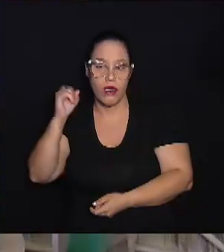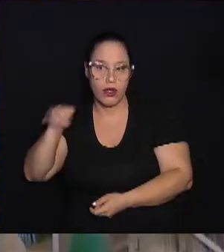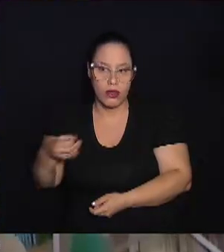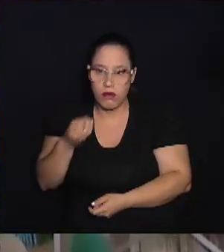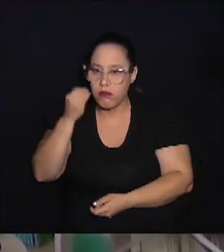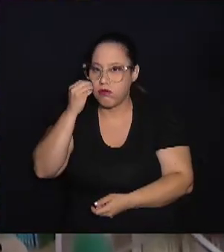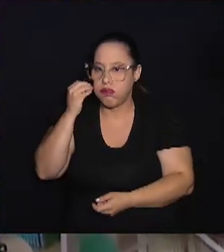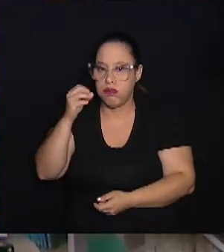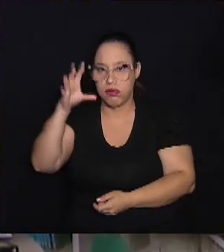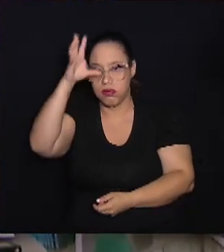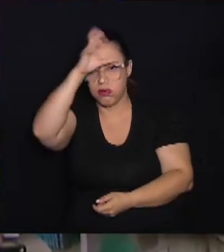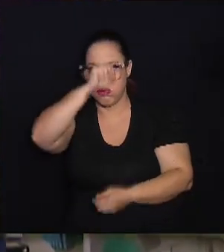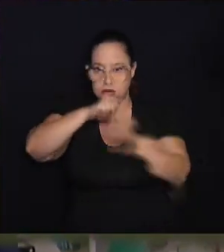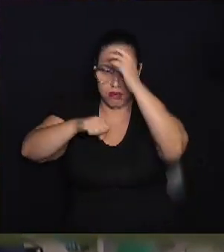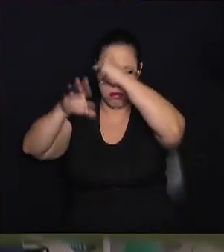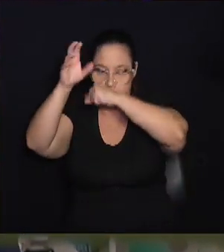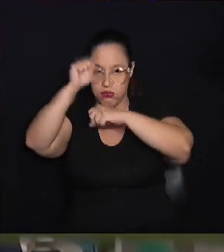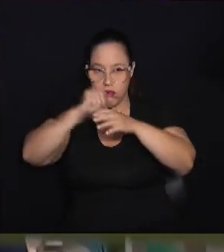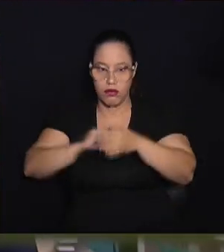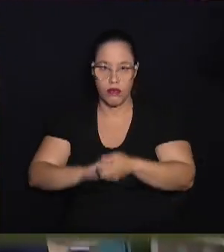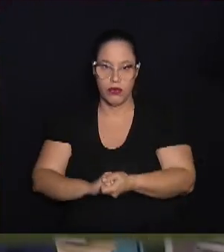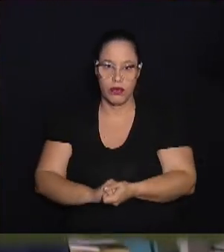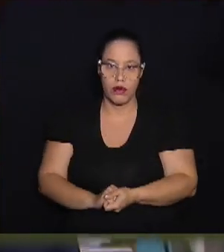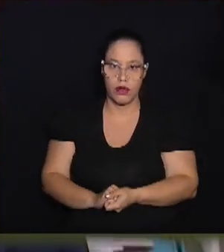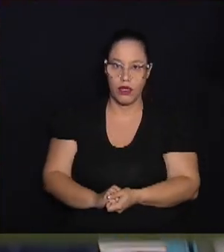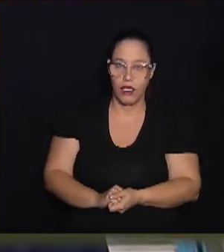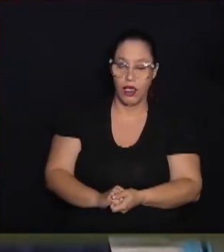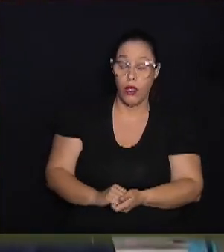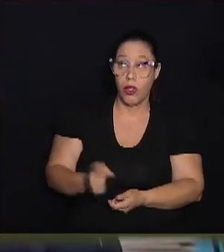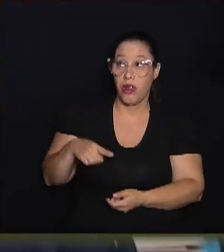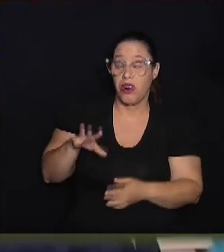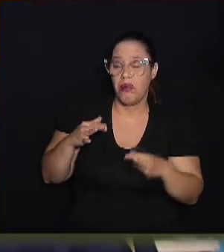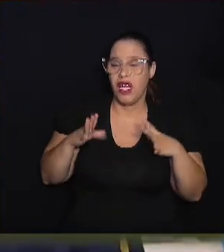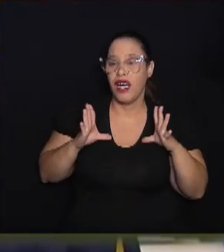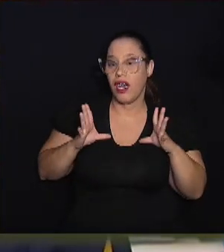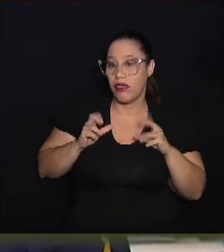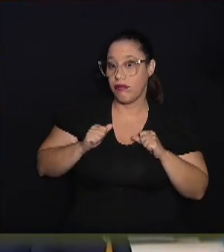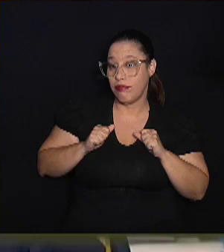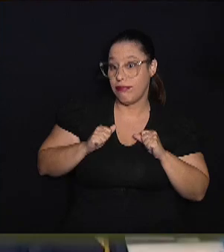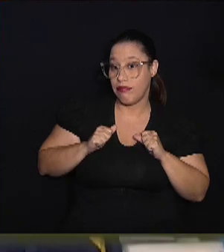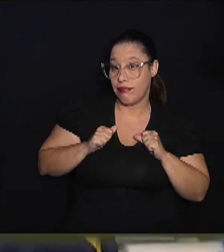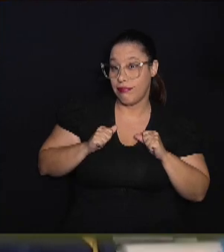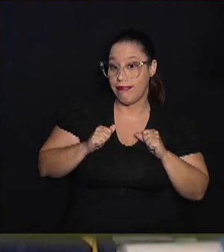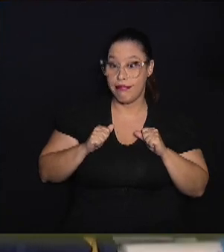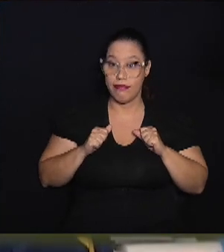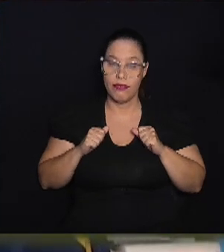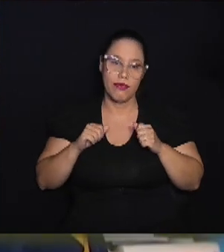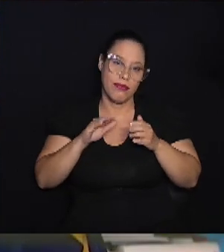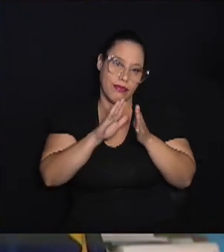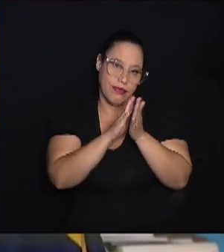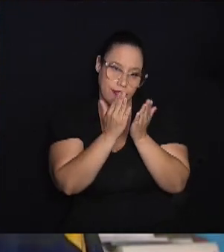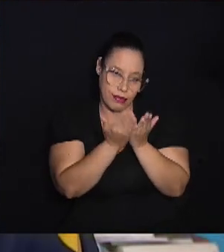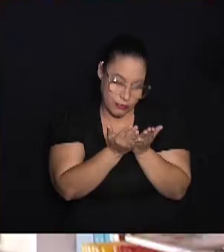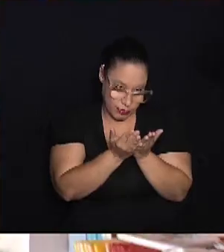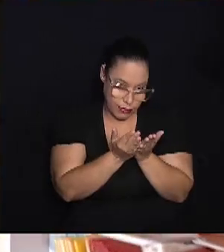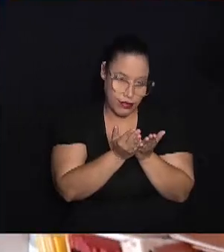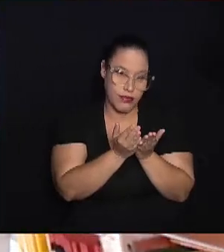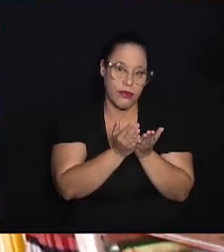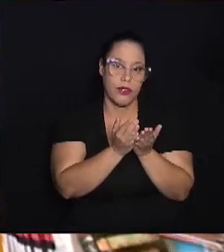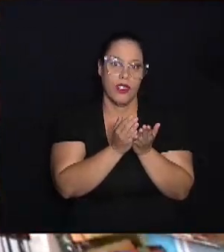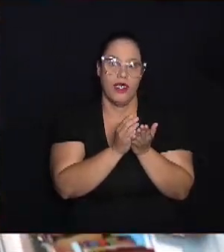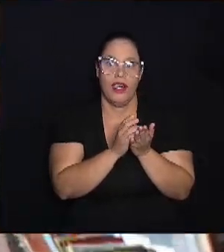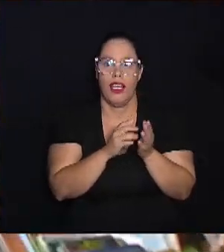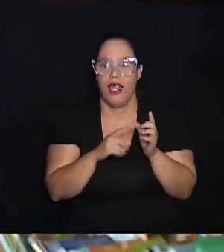várias coisas. Quando eu tô alguma hora vaga assim, eu venho pra cá. Tem bastante livro legal, tem quadrinhos, uns livros de